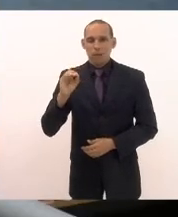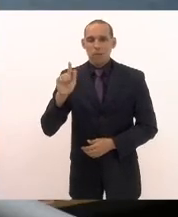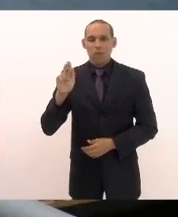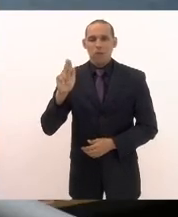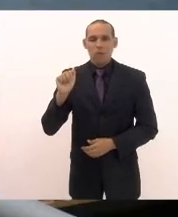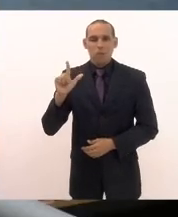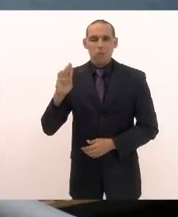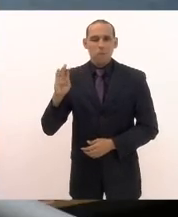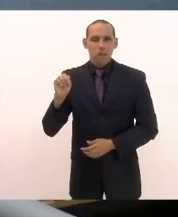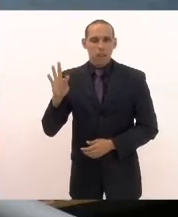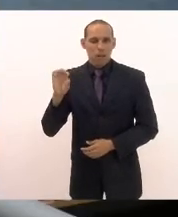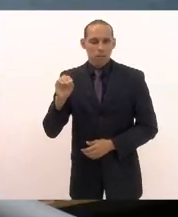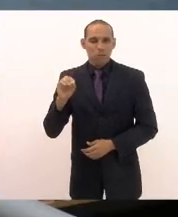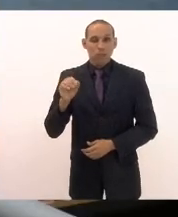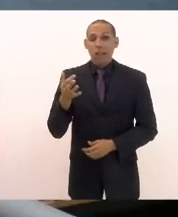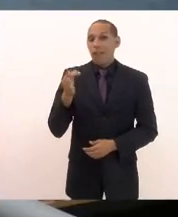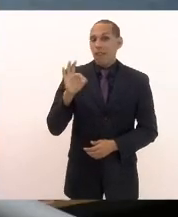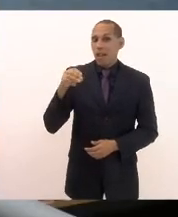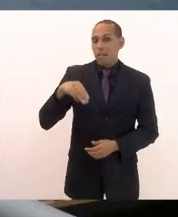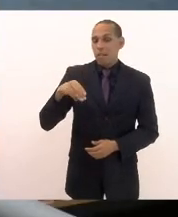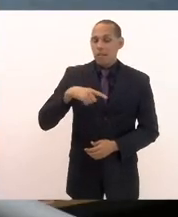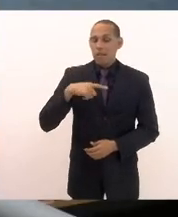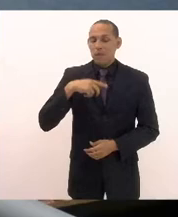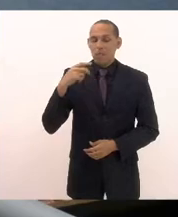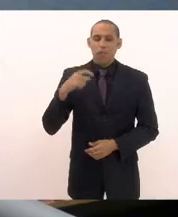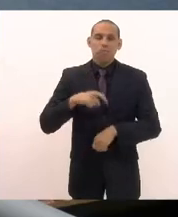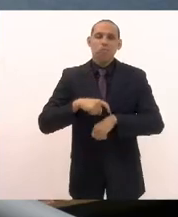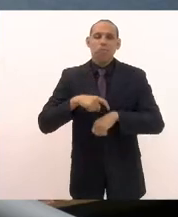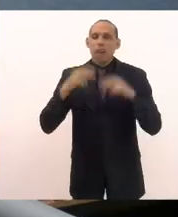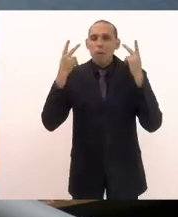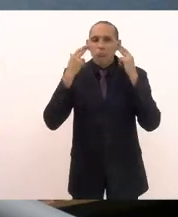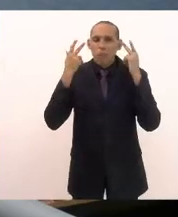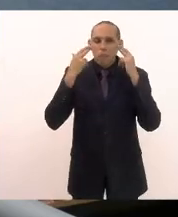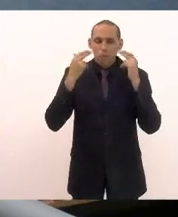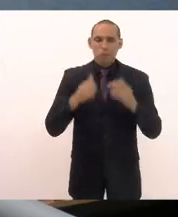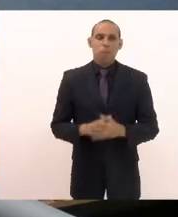Excelência dispõe de 10 minutos no tempo regimental.